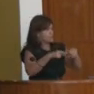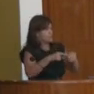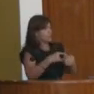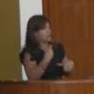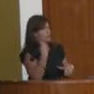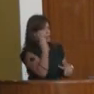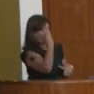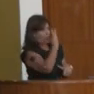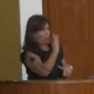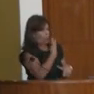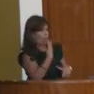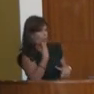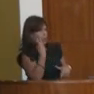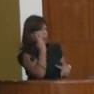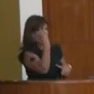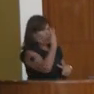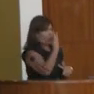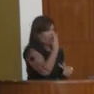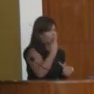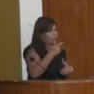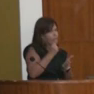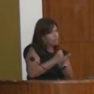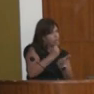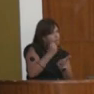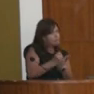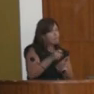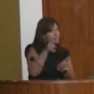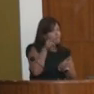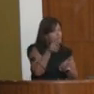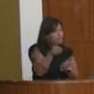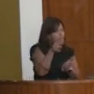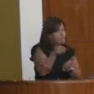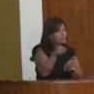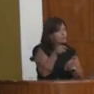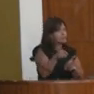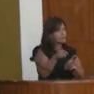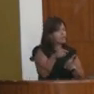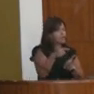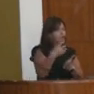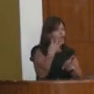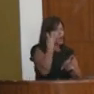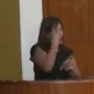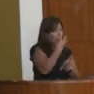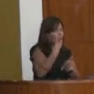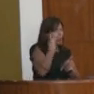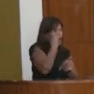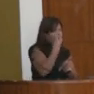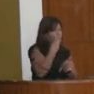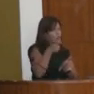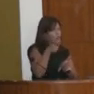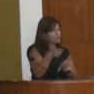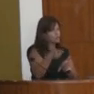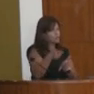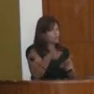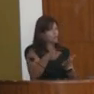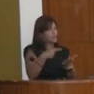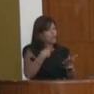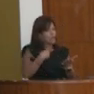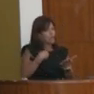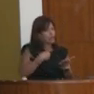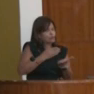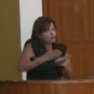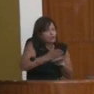porque ela fala assim, não, eu vou contratar pelo custo de uma pessoa, vou contratar duas